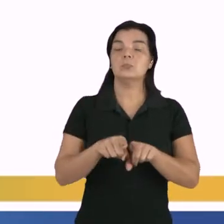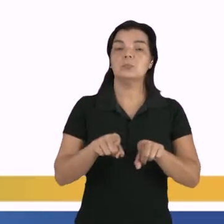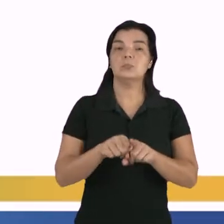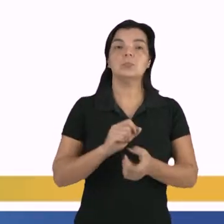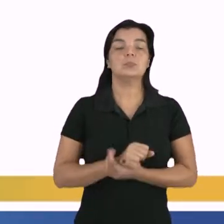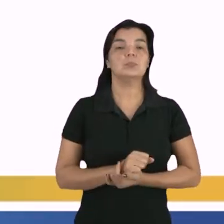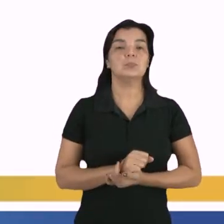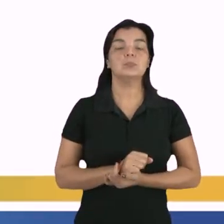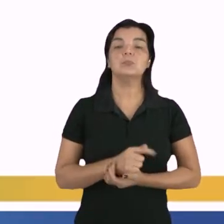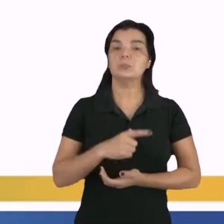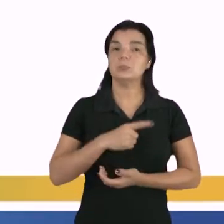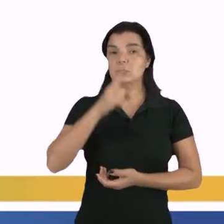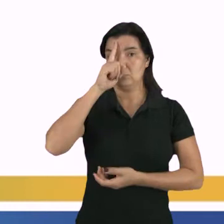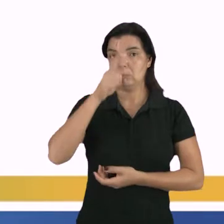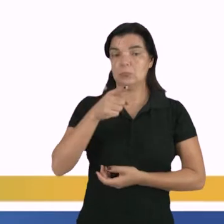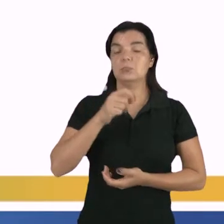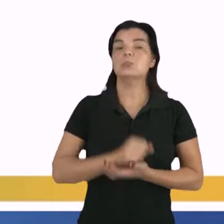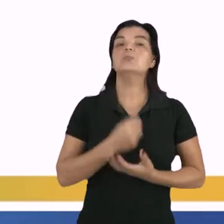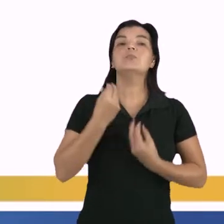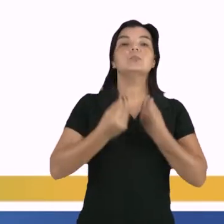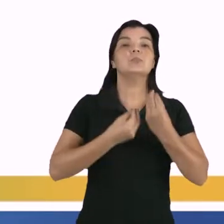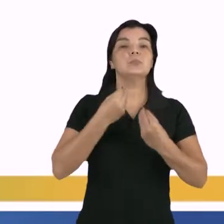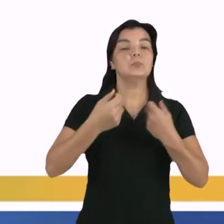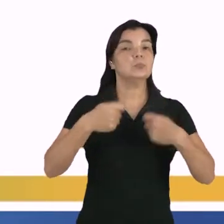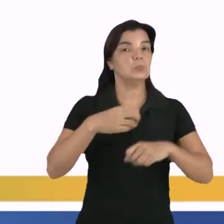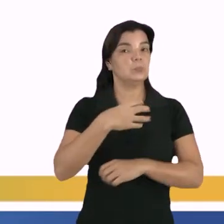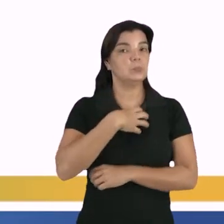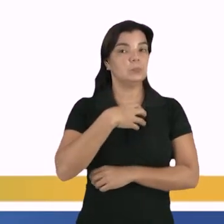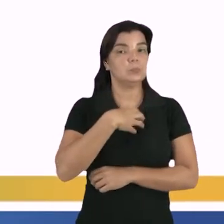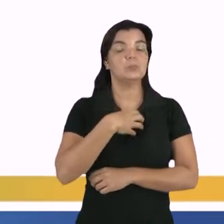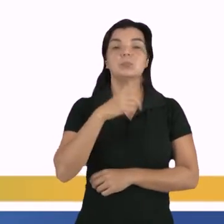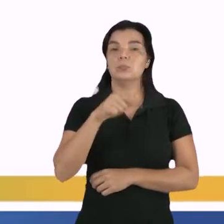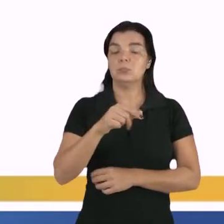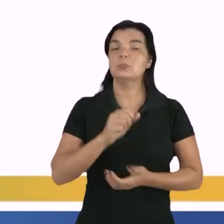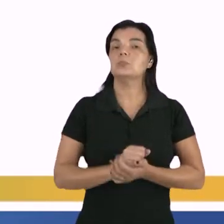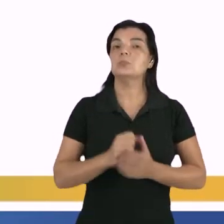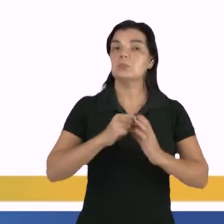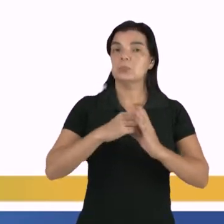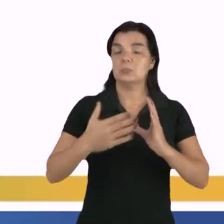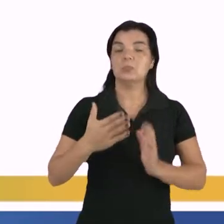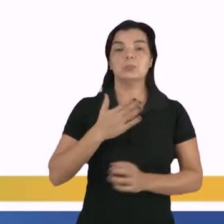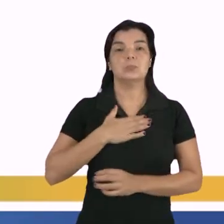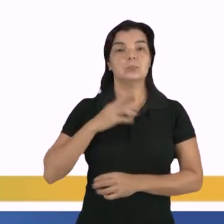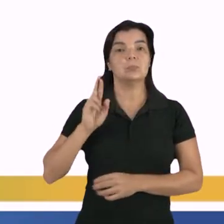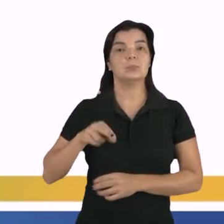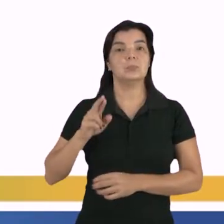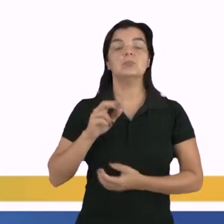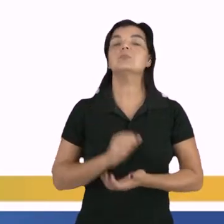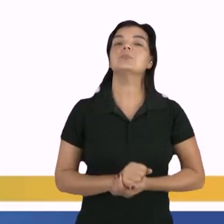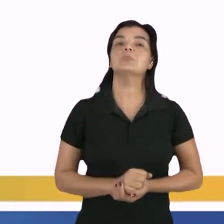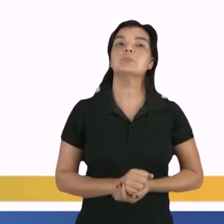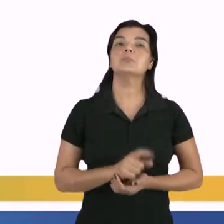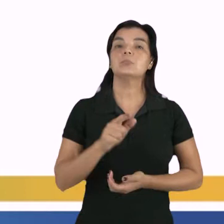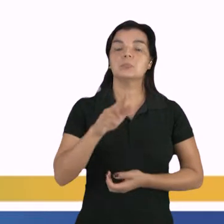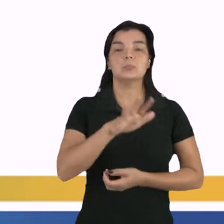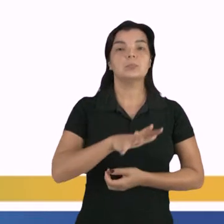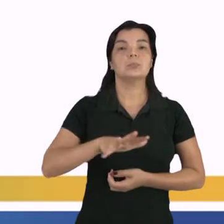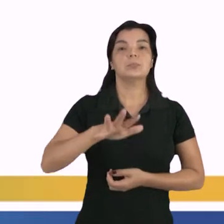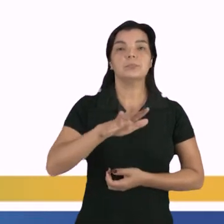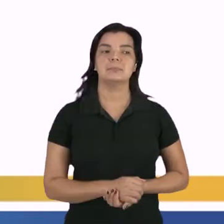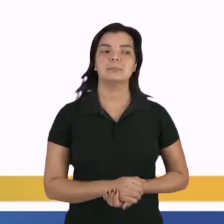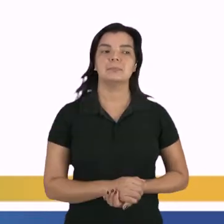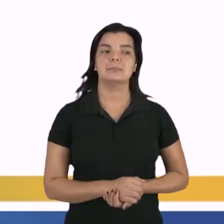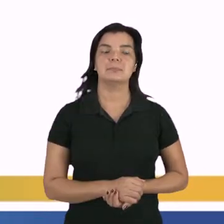a ordem que ordena como devo agir, ela é derivada da minha razão, e a minha razão é